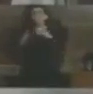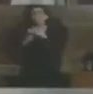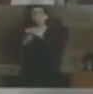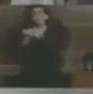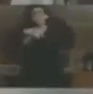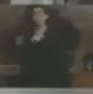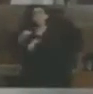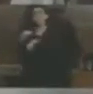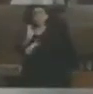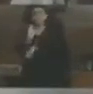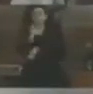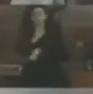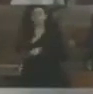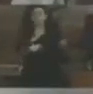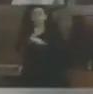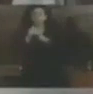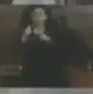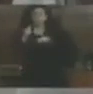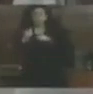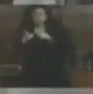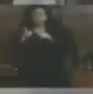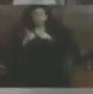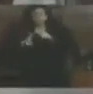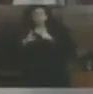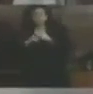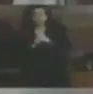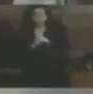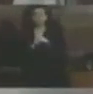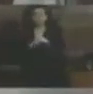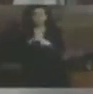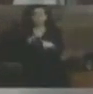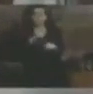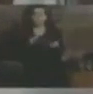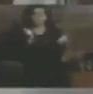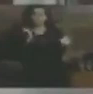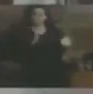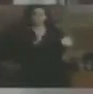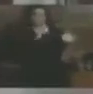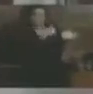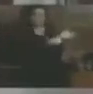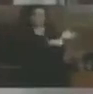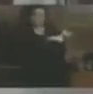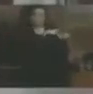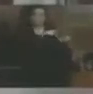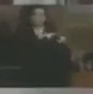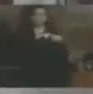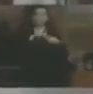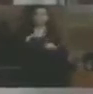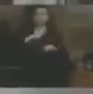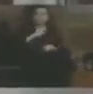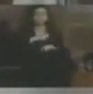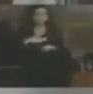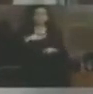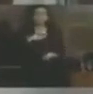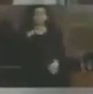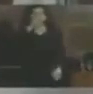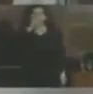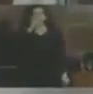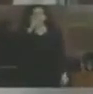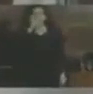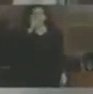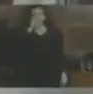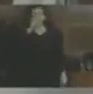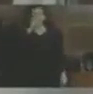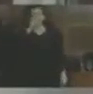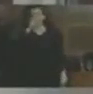cheios de problema. E aí tirando carteira de trabalho. Por isso que eu gosto do Trump. Eu sou igual o